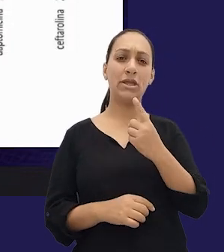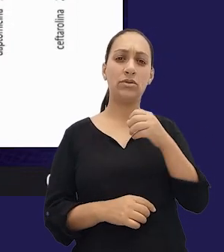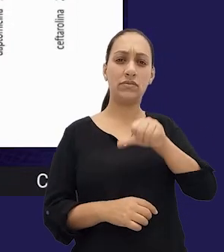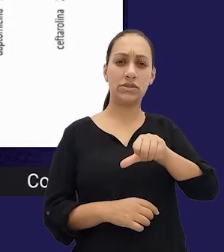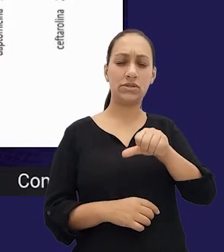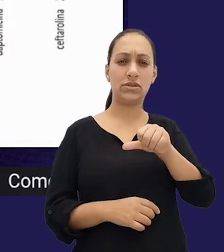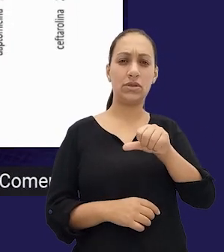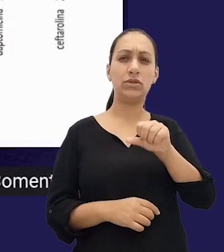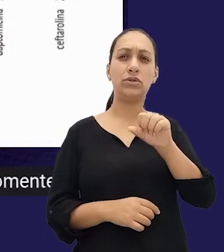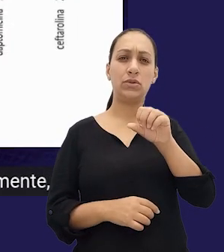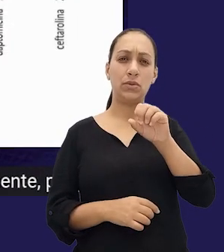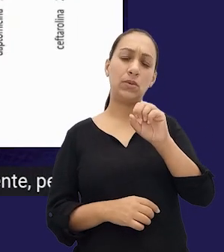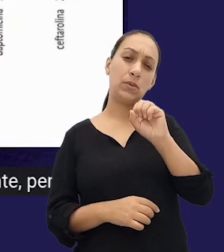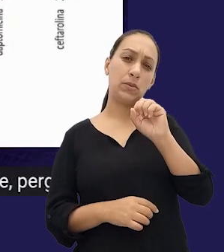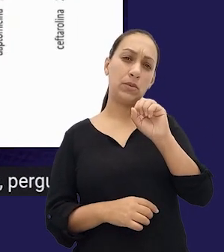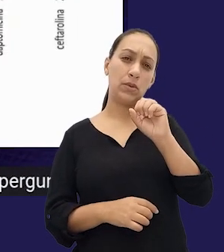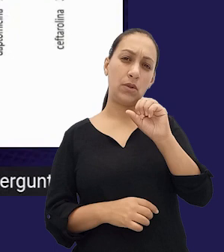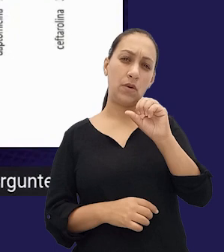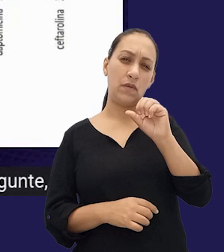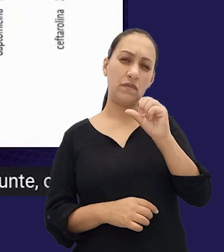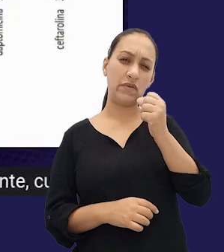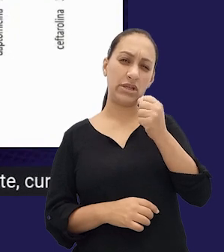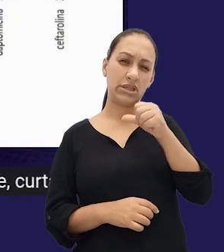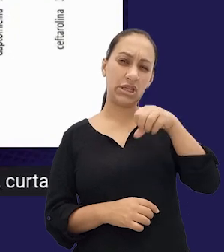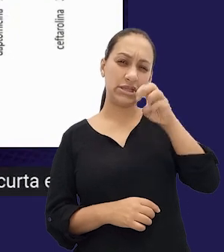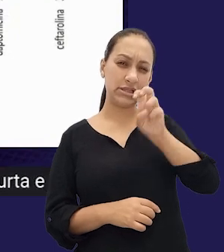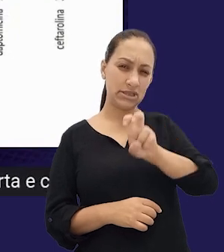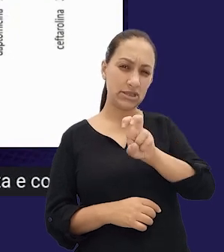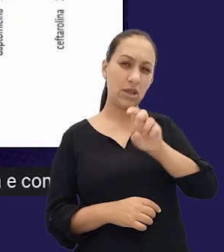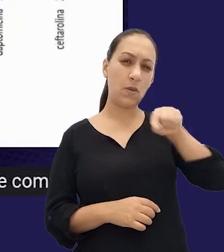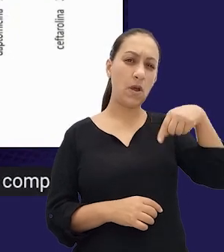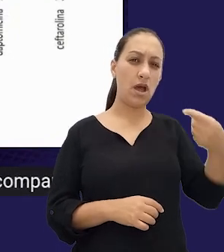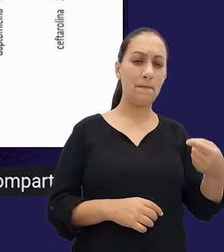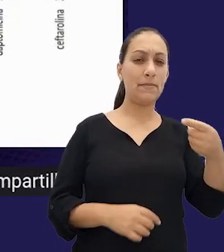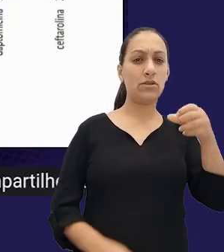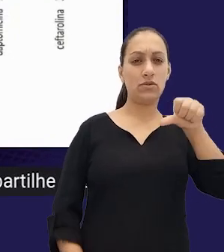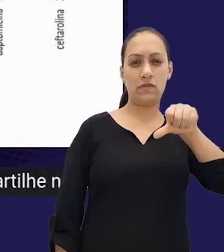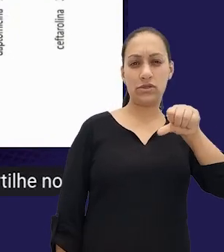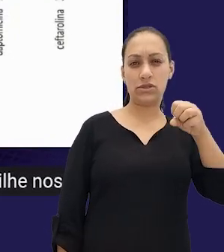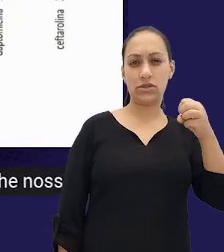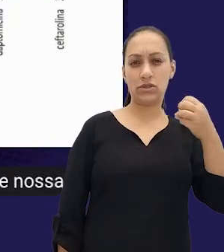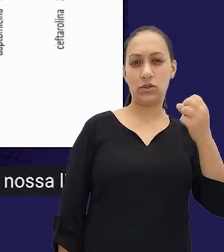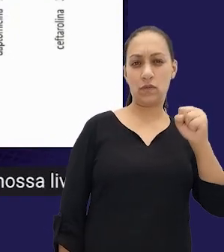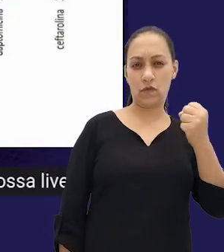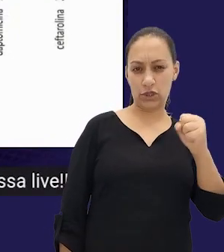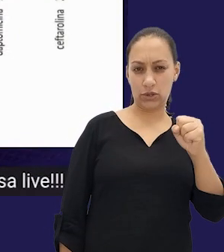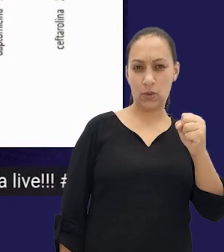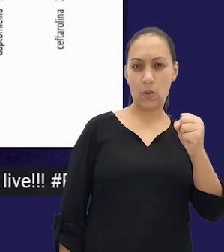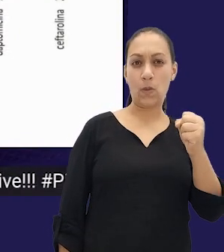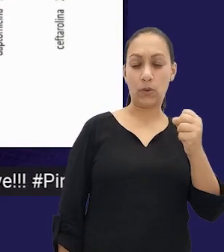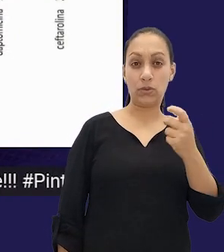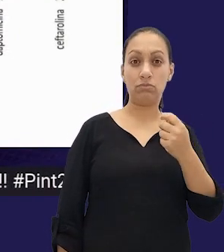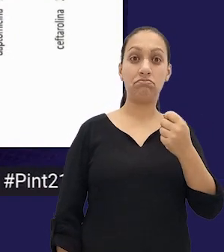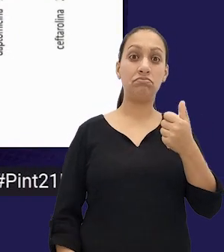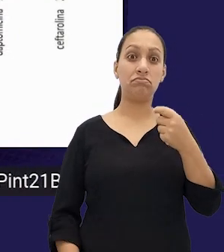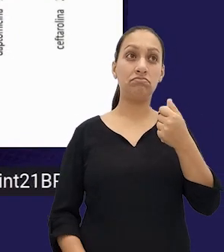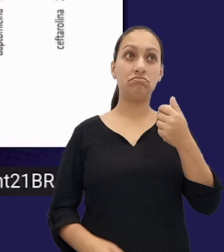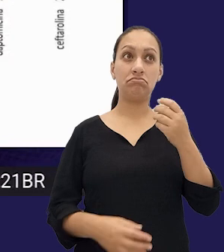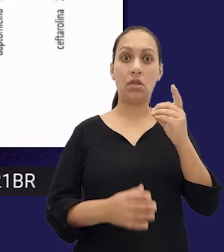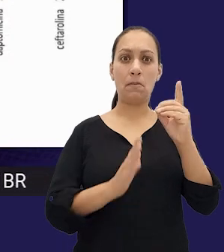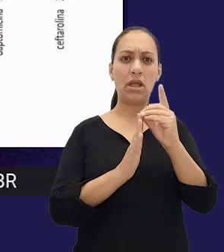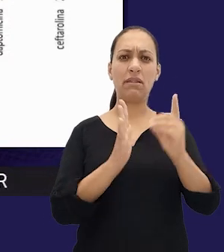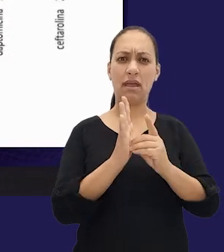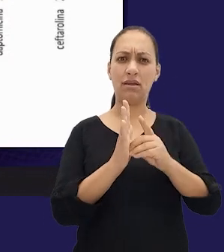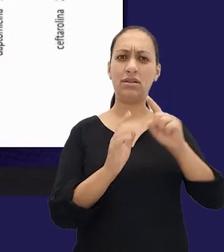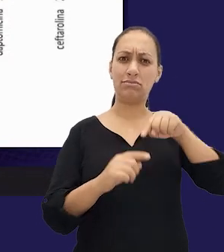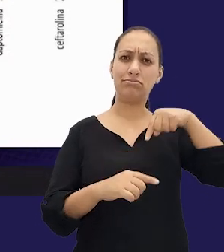até 1998, né? Então, tardou aí quase uma década praticamente, né, para essa resistência aparecer, mas